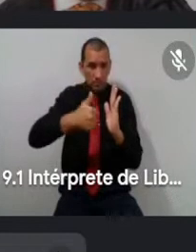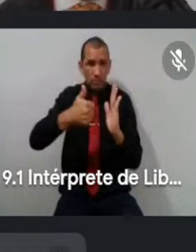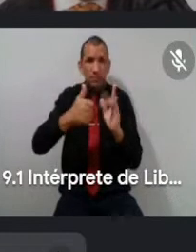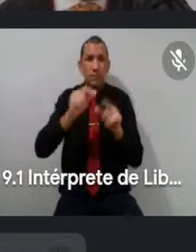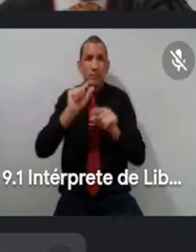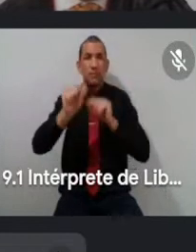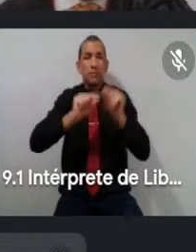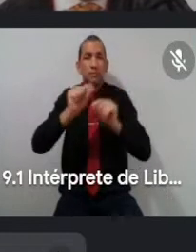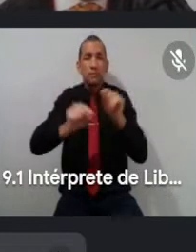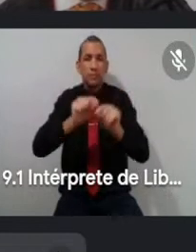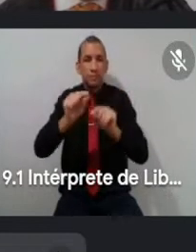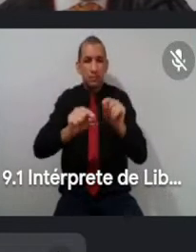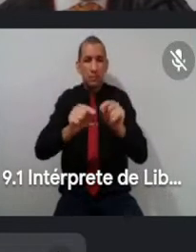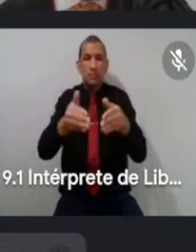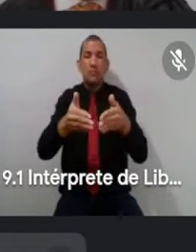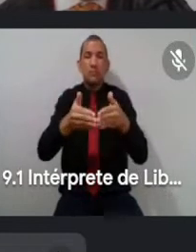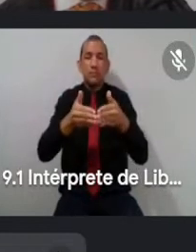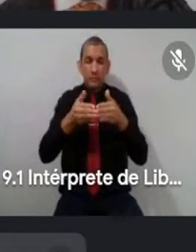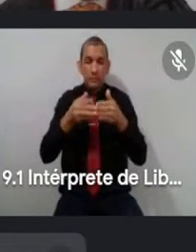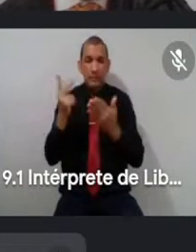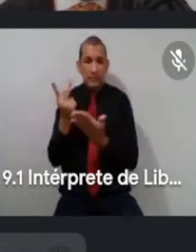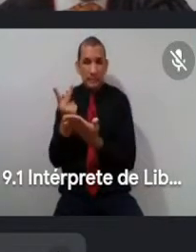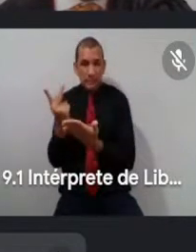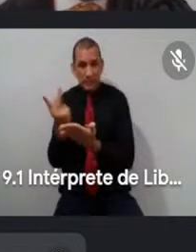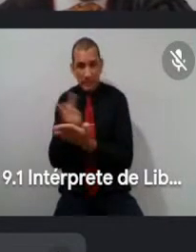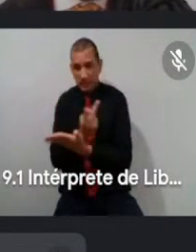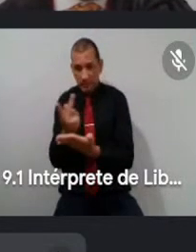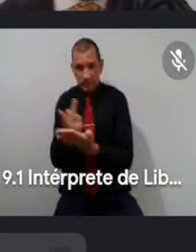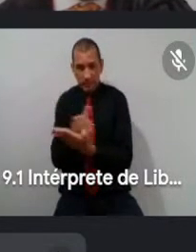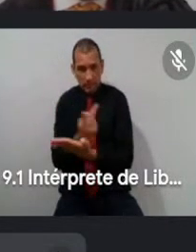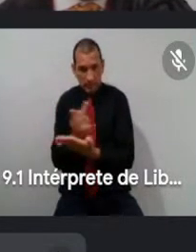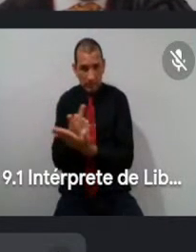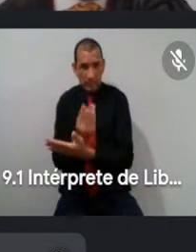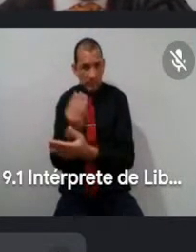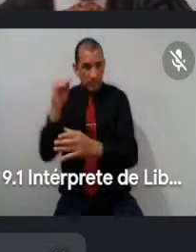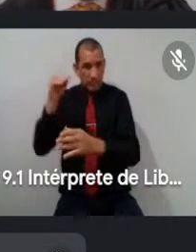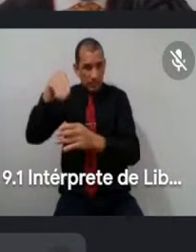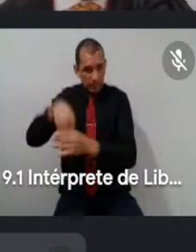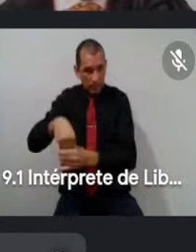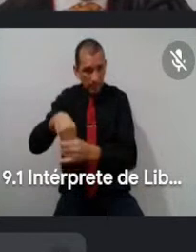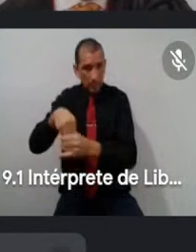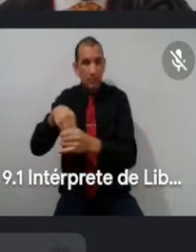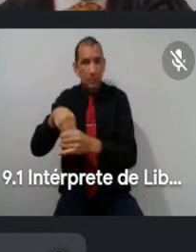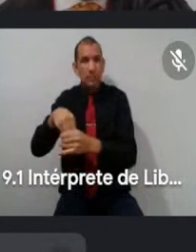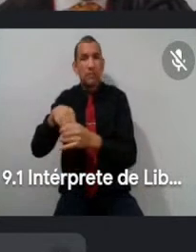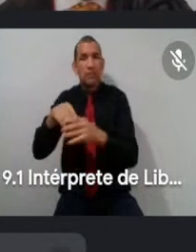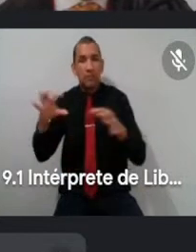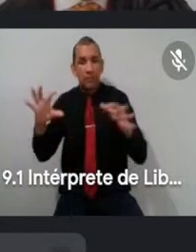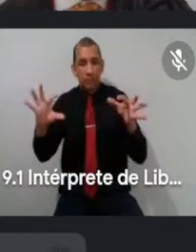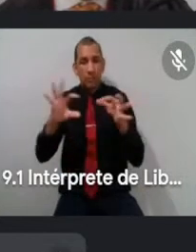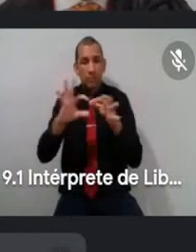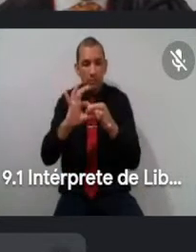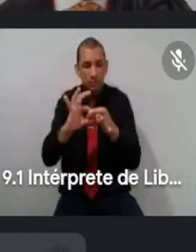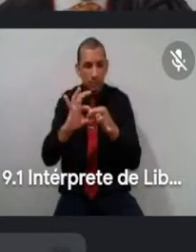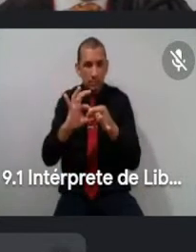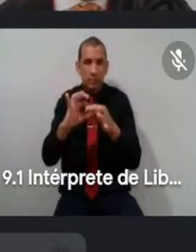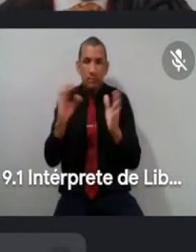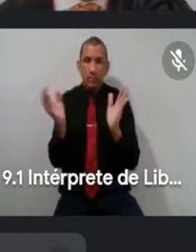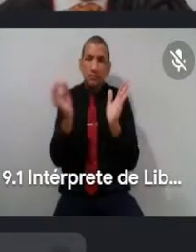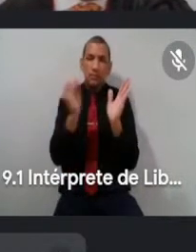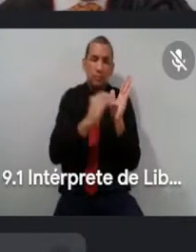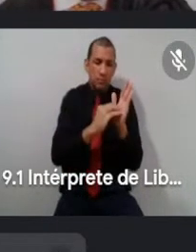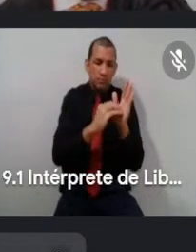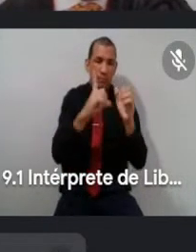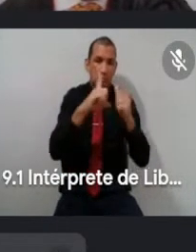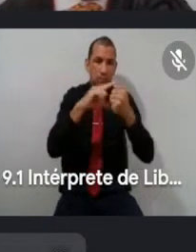foi a implantação de uma prática de um ilícito eleitoral vinculado capitulado no